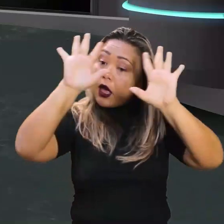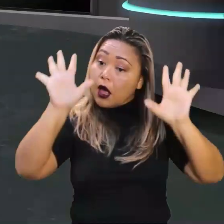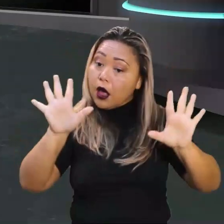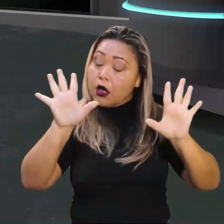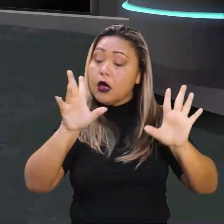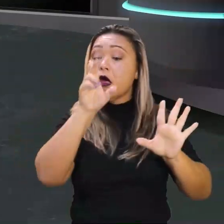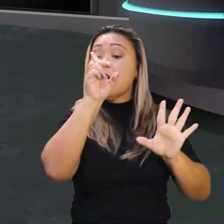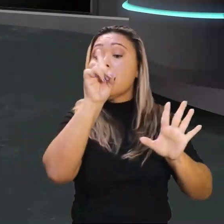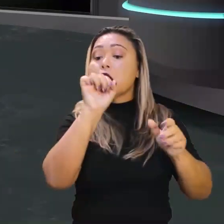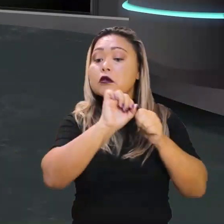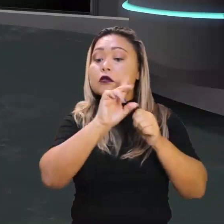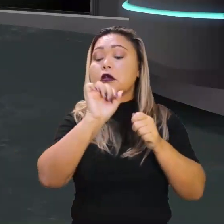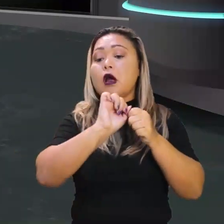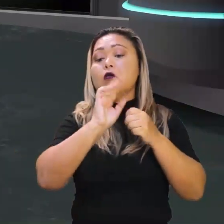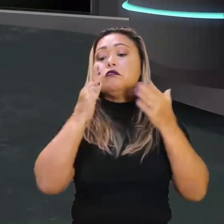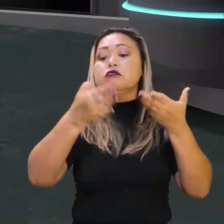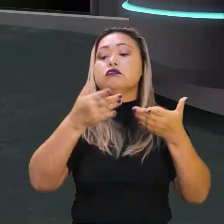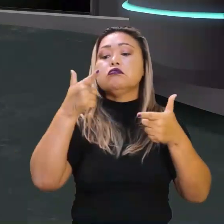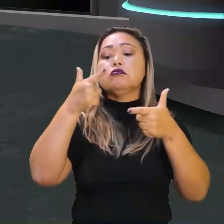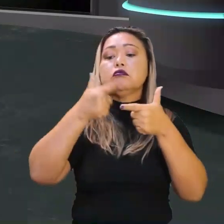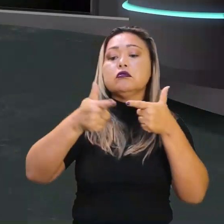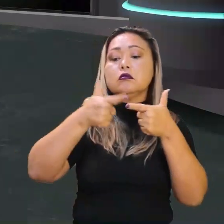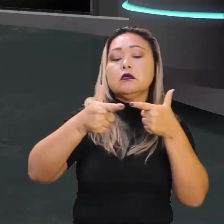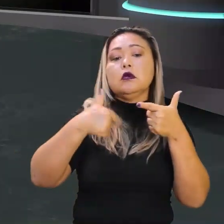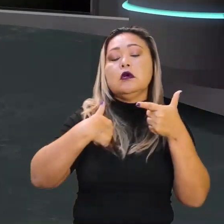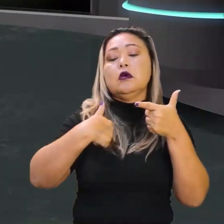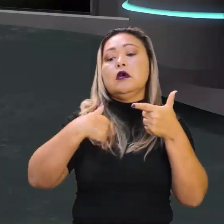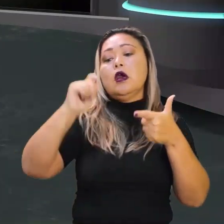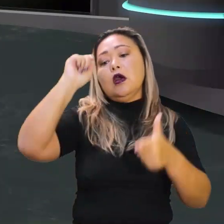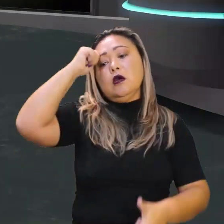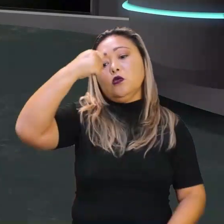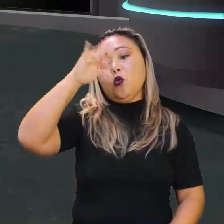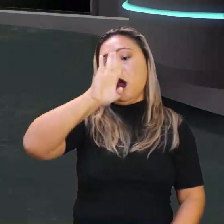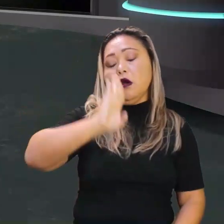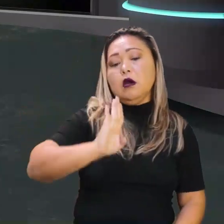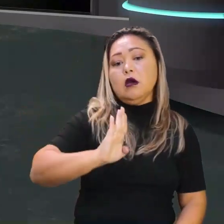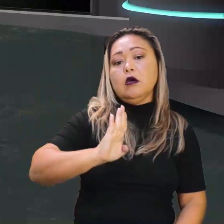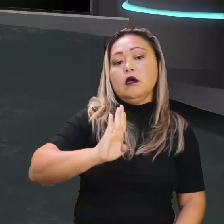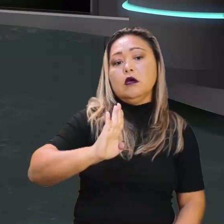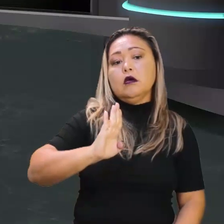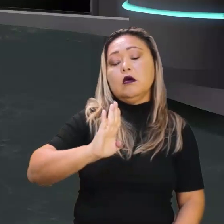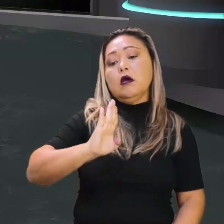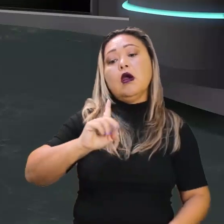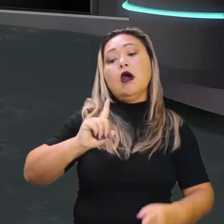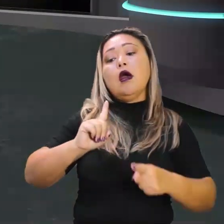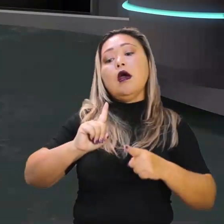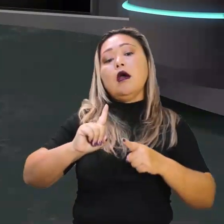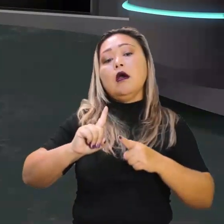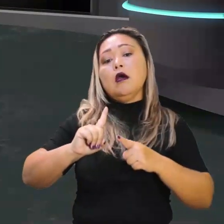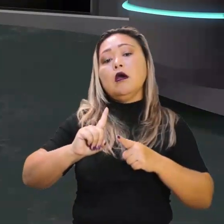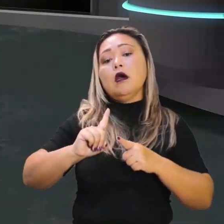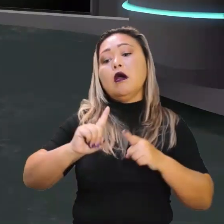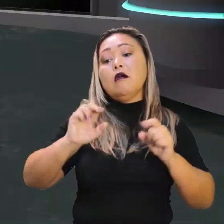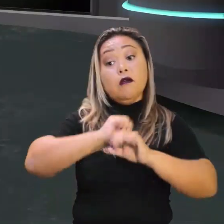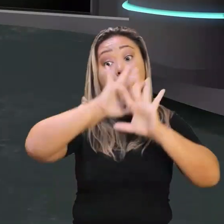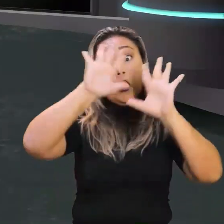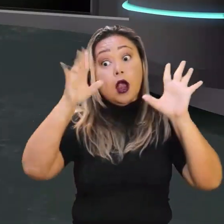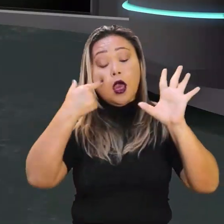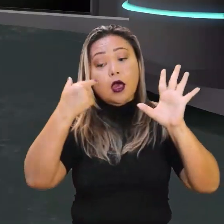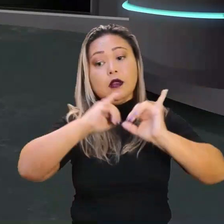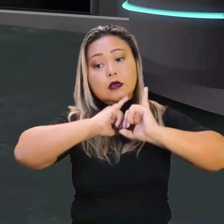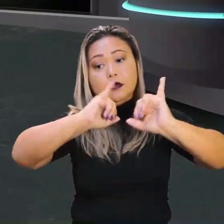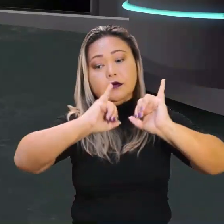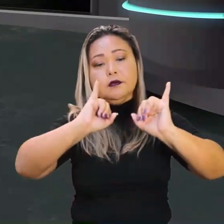se fala da questão, né, da dificuldade do afro-brasileiro. E a intenção do chargista ficou bem clara ali,